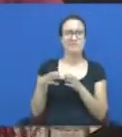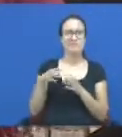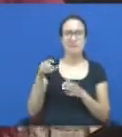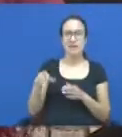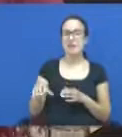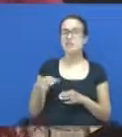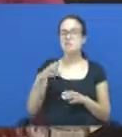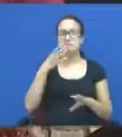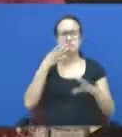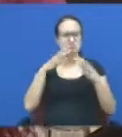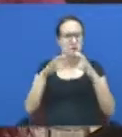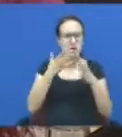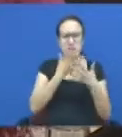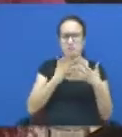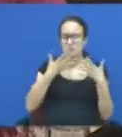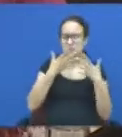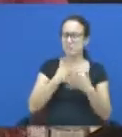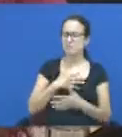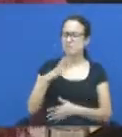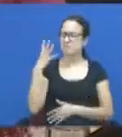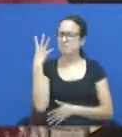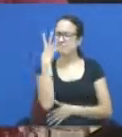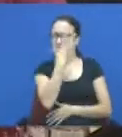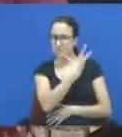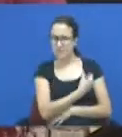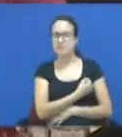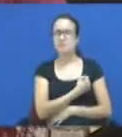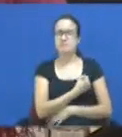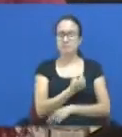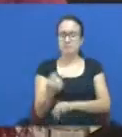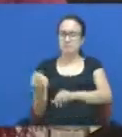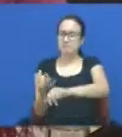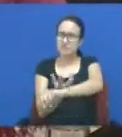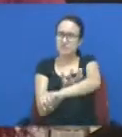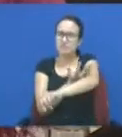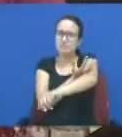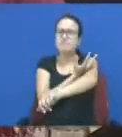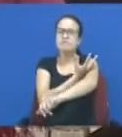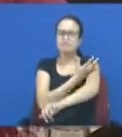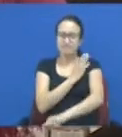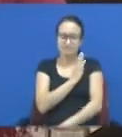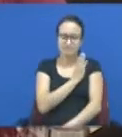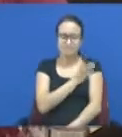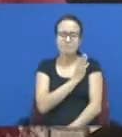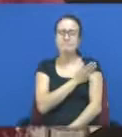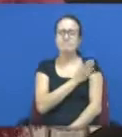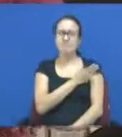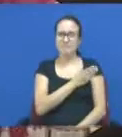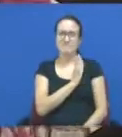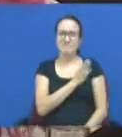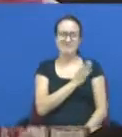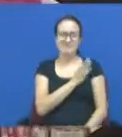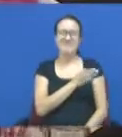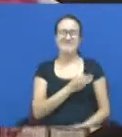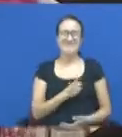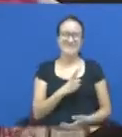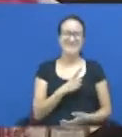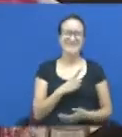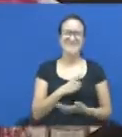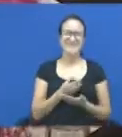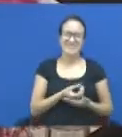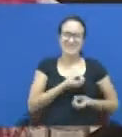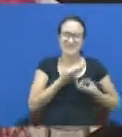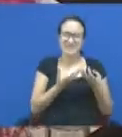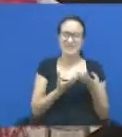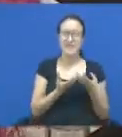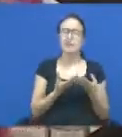lindo, uma emoção muito grande, só poderia ter vindo de um coração enorme quanto o seu, Farid. Muito obrigada, em nome da população de